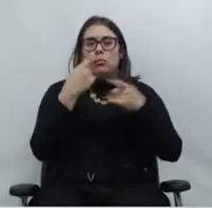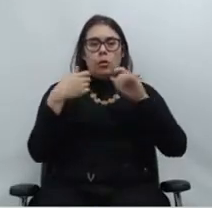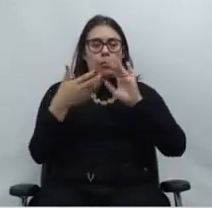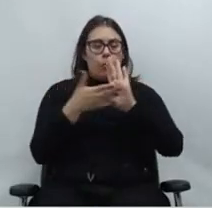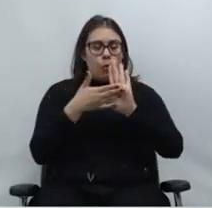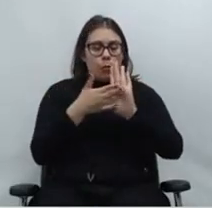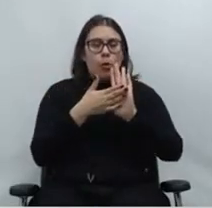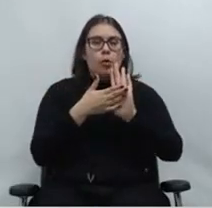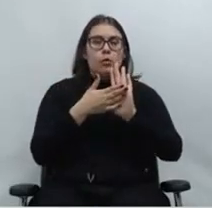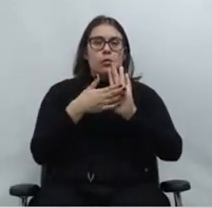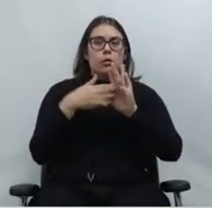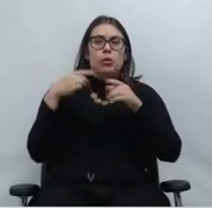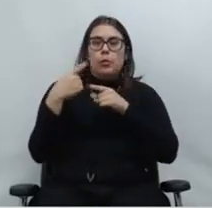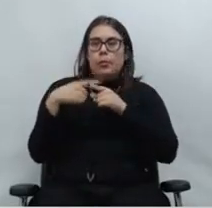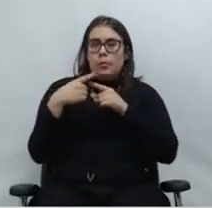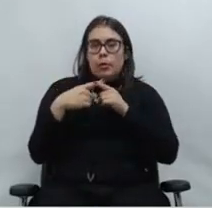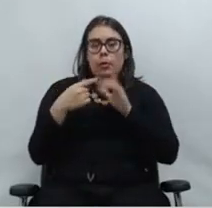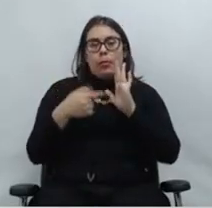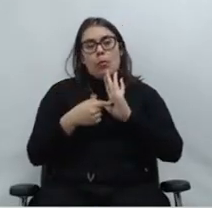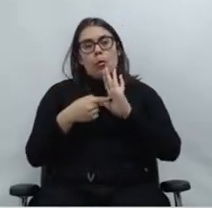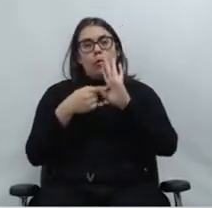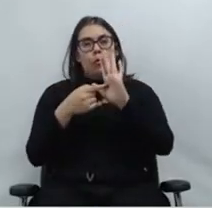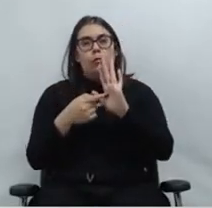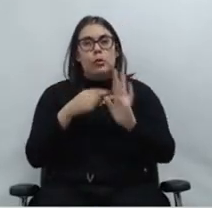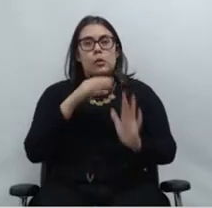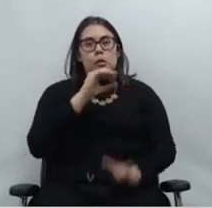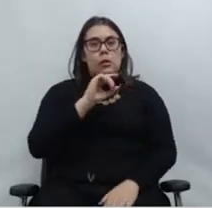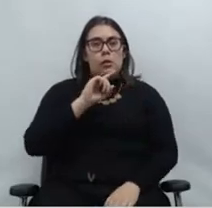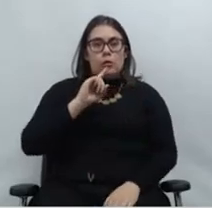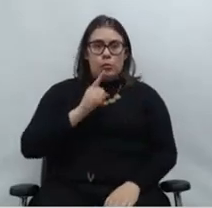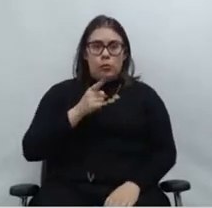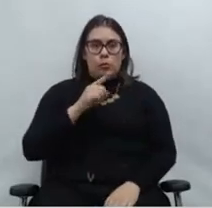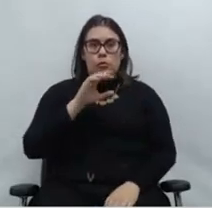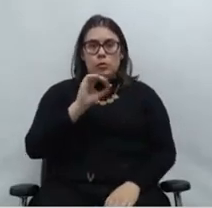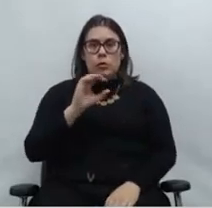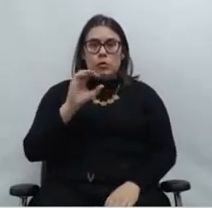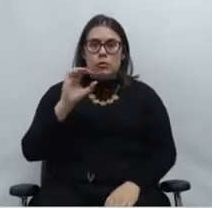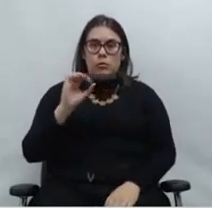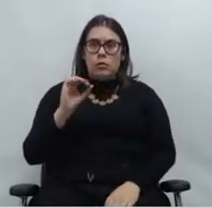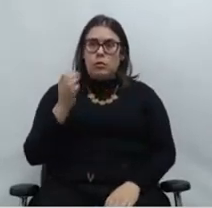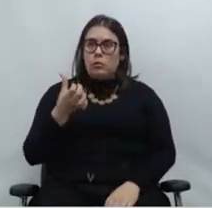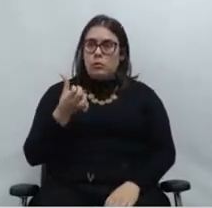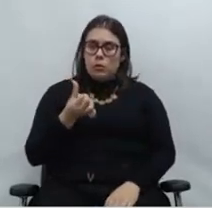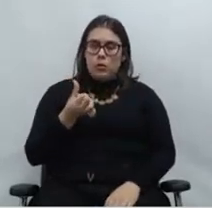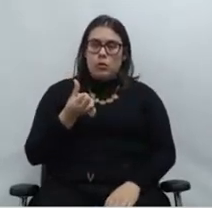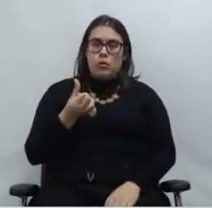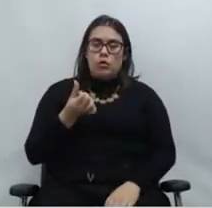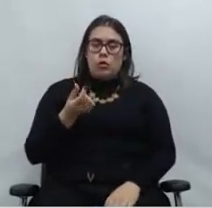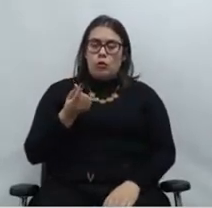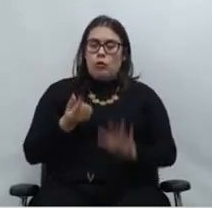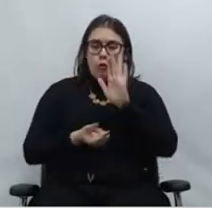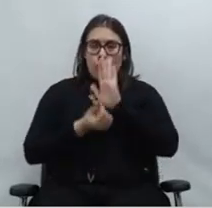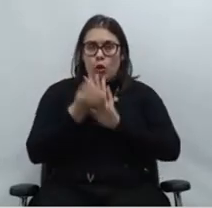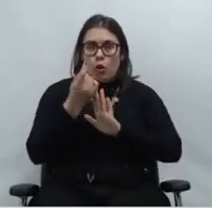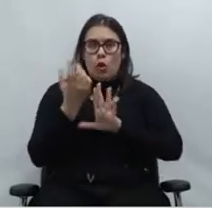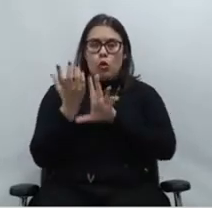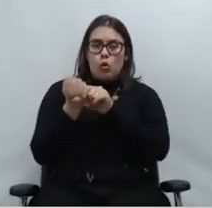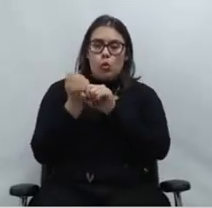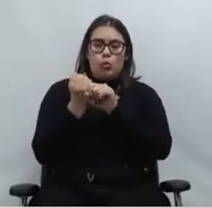apresentada, uma vez que essa rubrica apresenta 0,06 do total do orçamento. Naquela